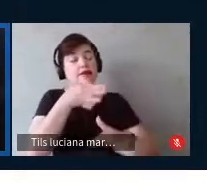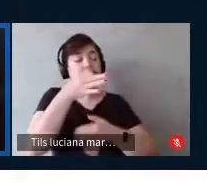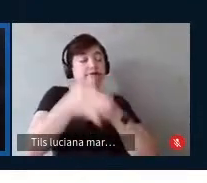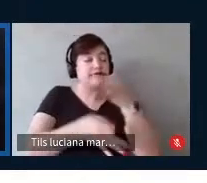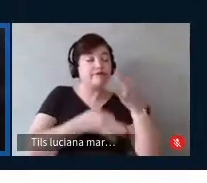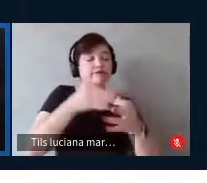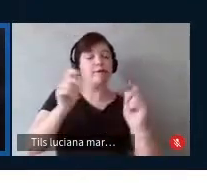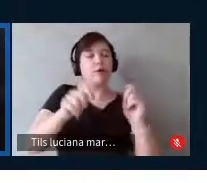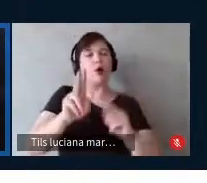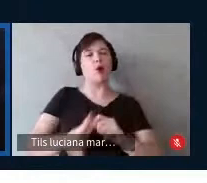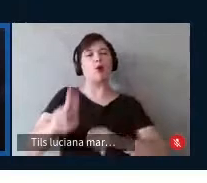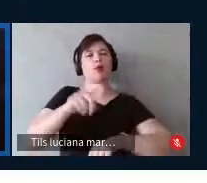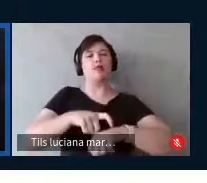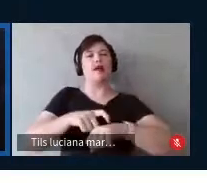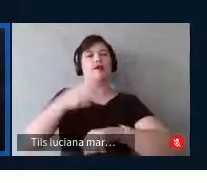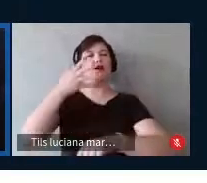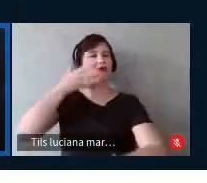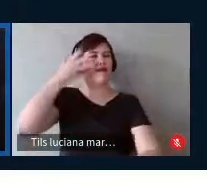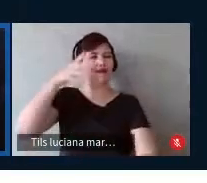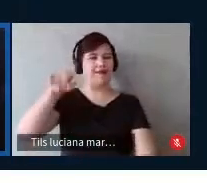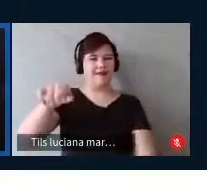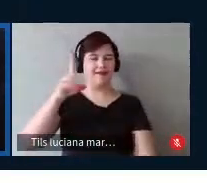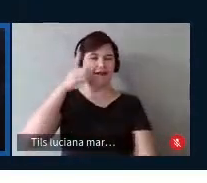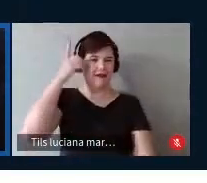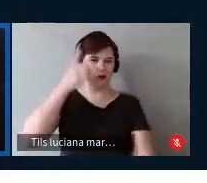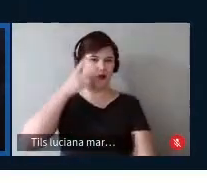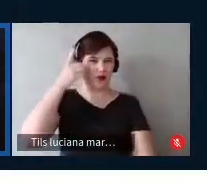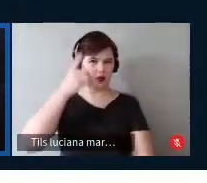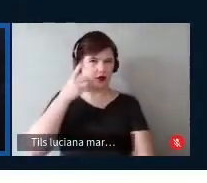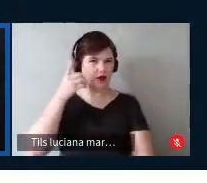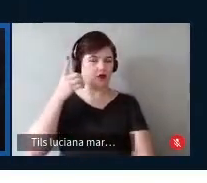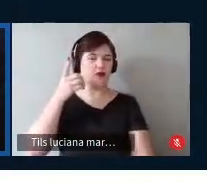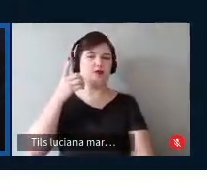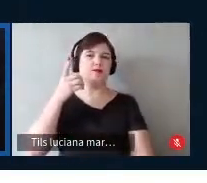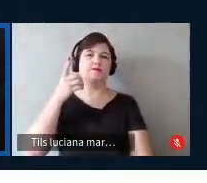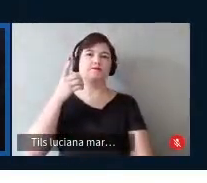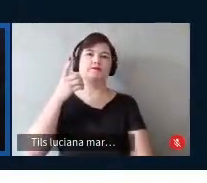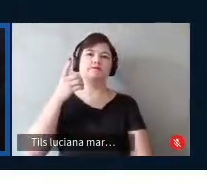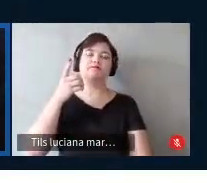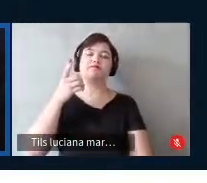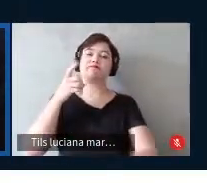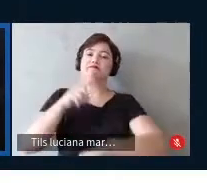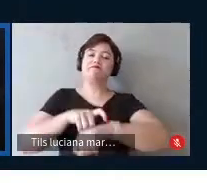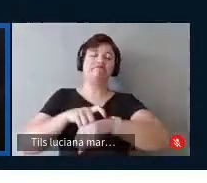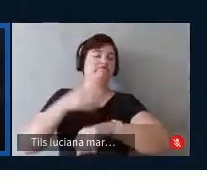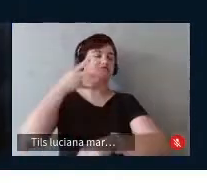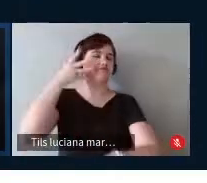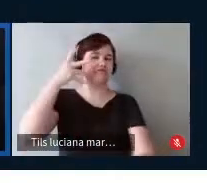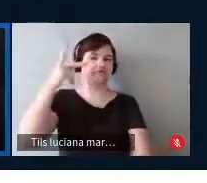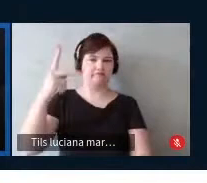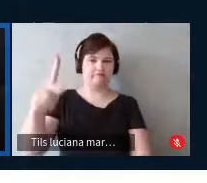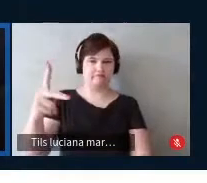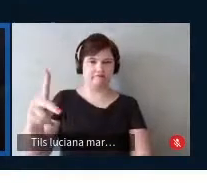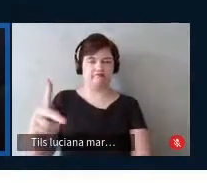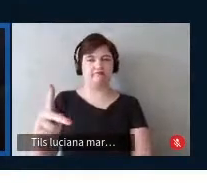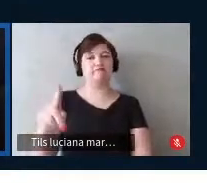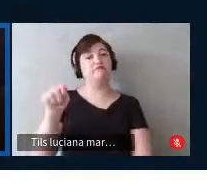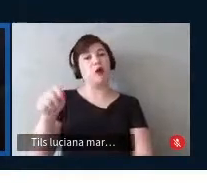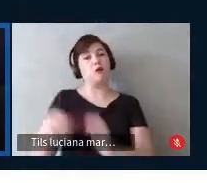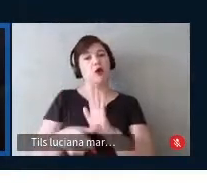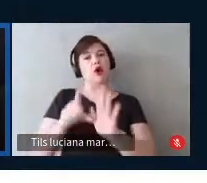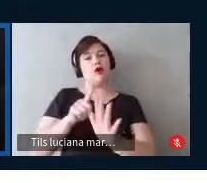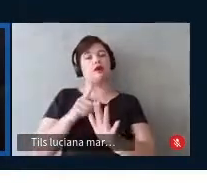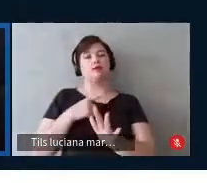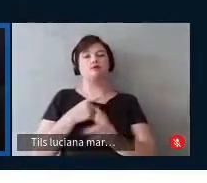ser utilizadas por aquele parlamentar durante a oratória dele. Isso dá uma